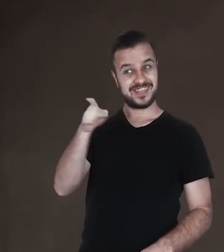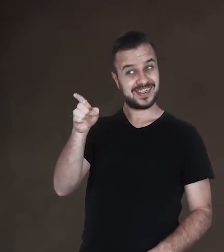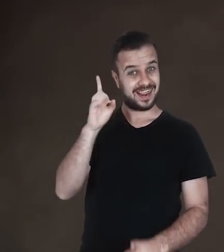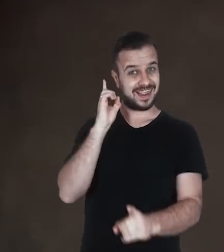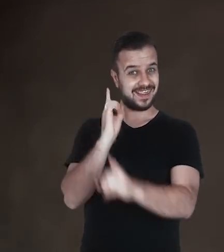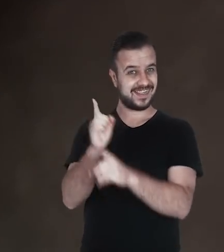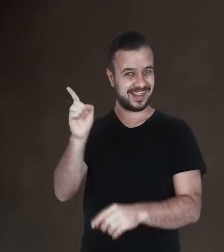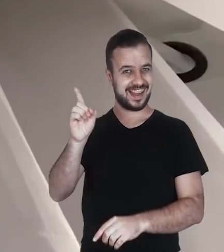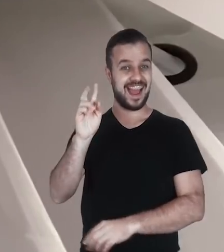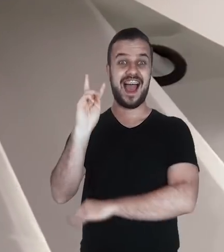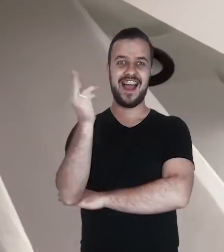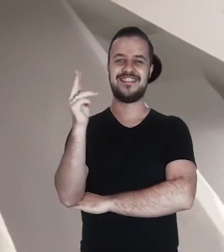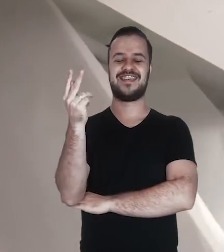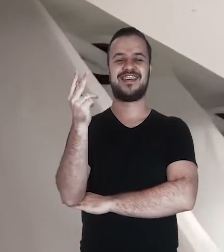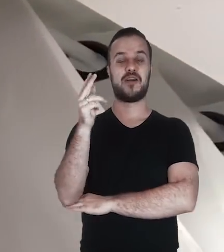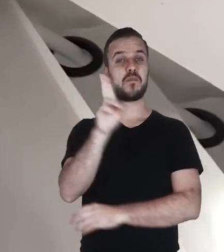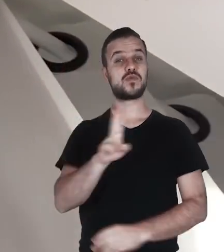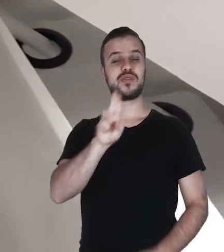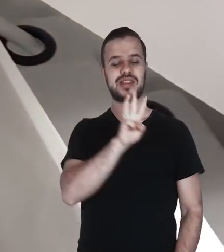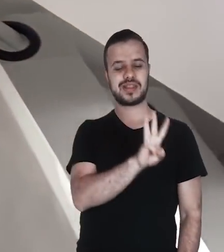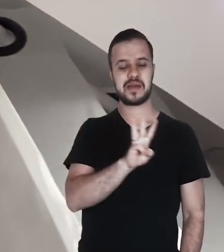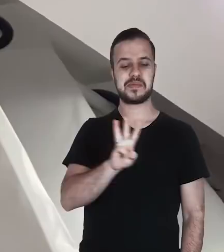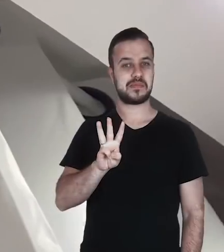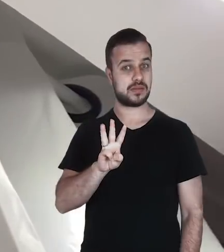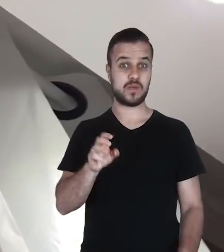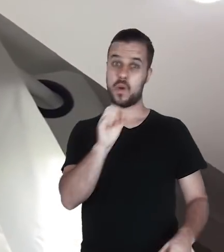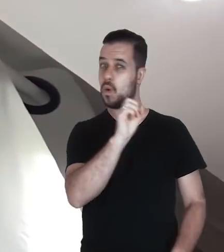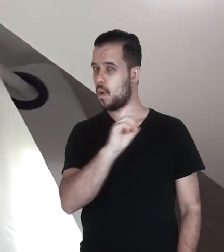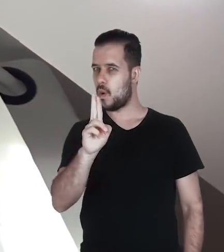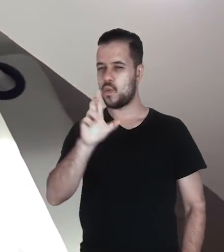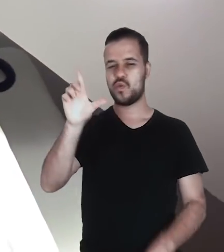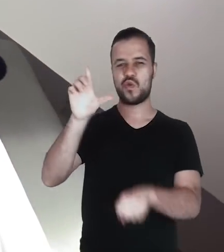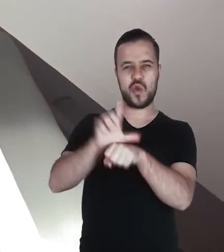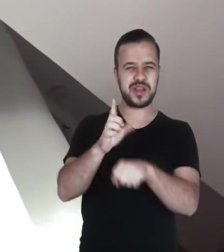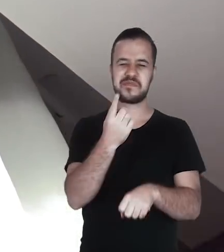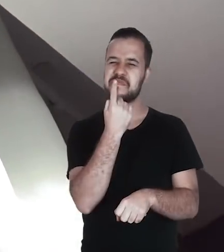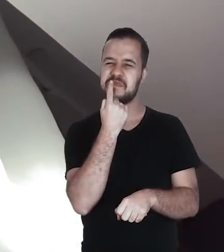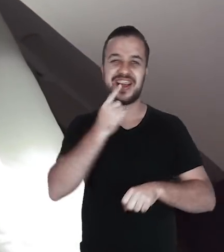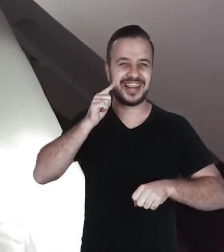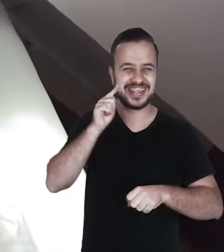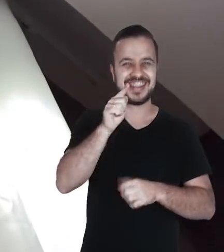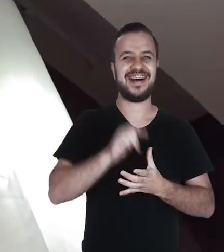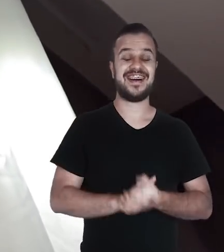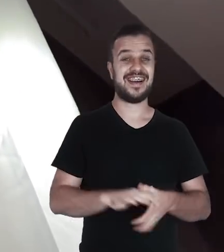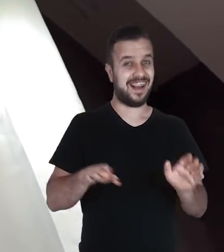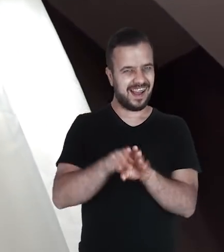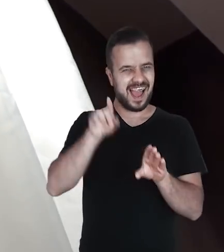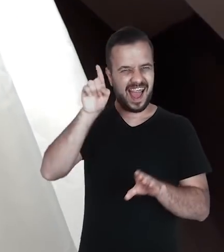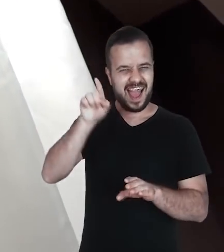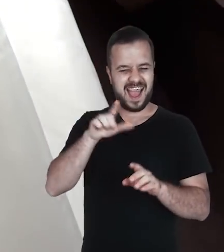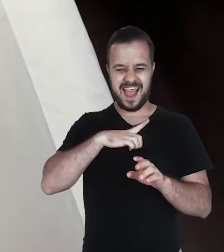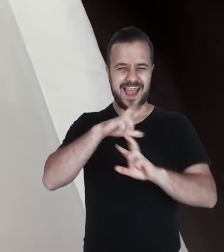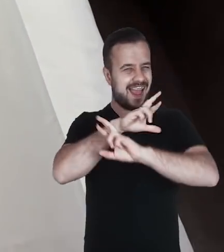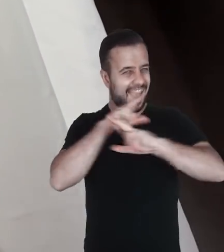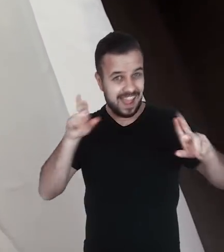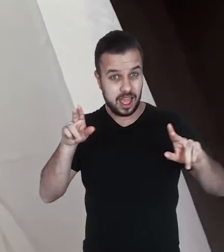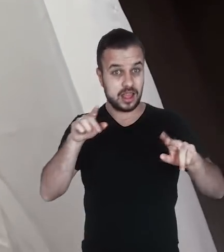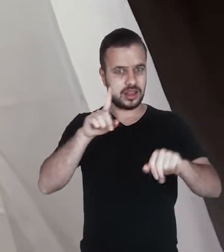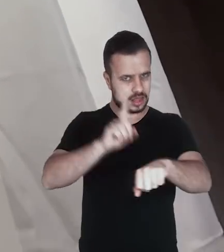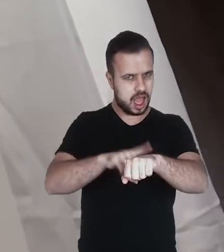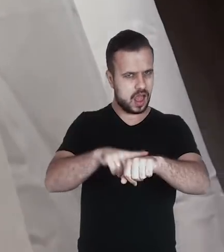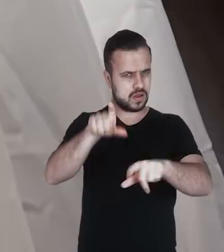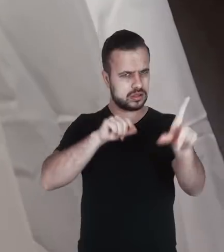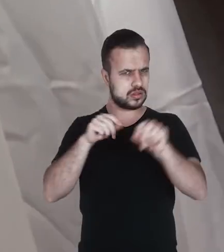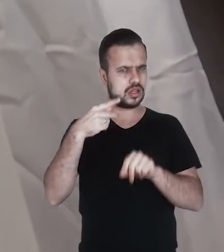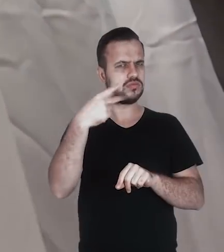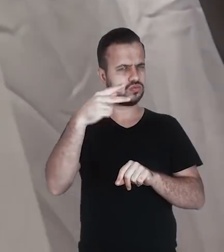na Avan. Você encontra esse modelo através do site ou então em uma loja física. E outra dica, lá tem várias opções. Então, na hora